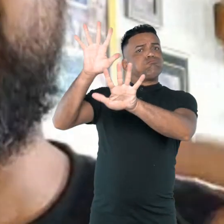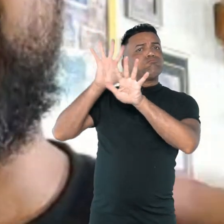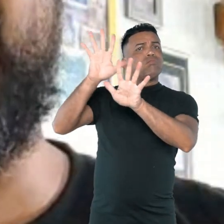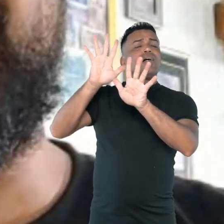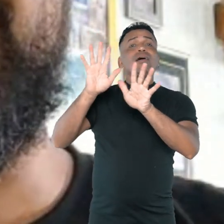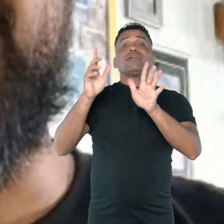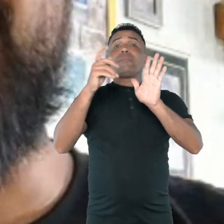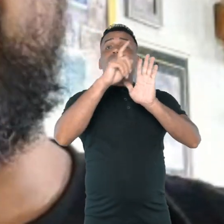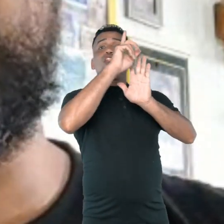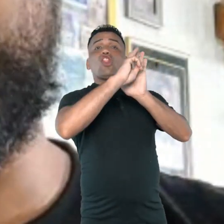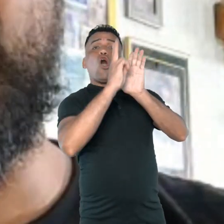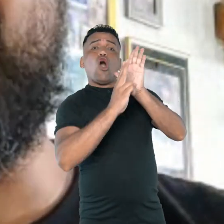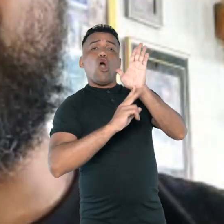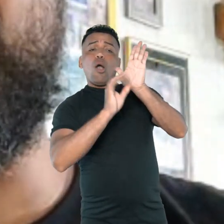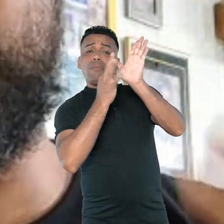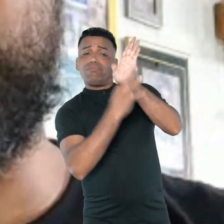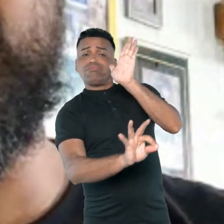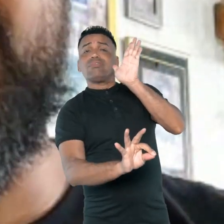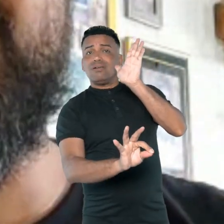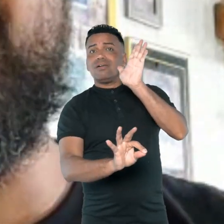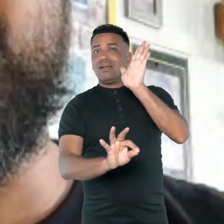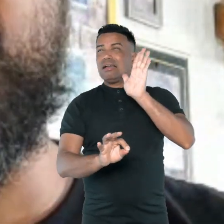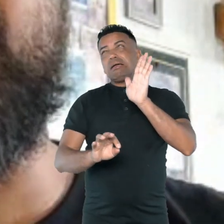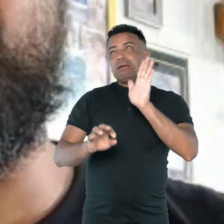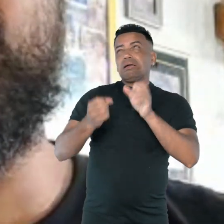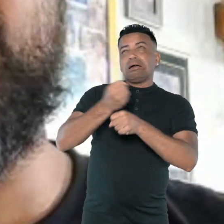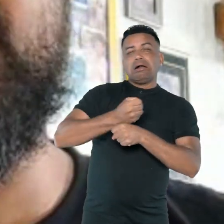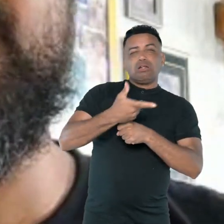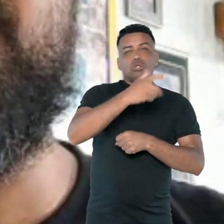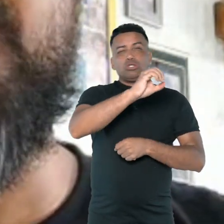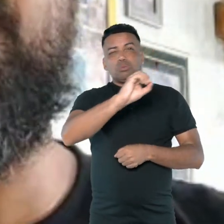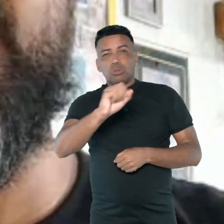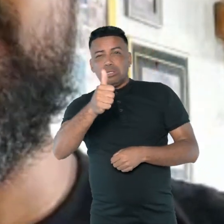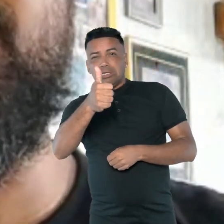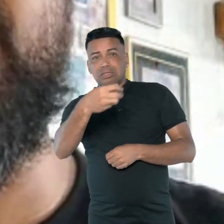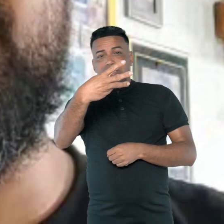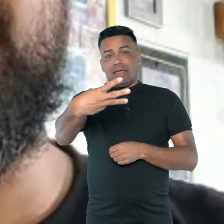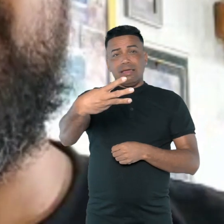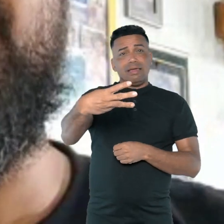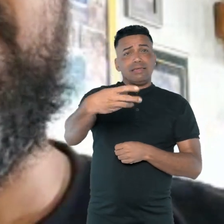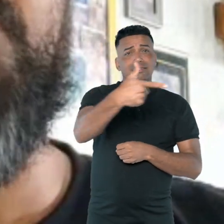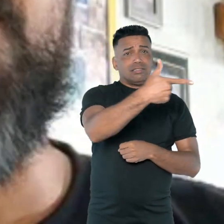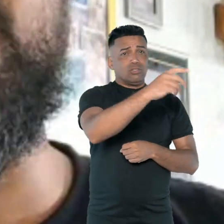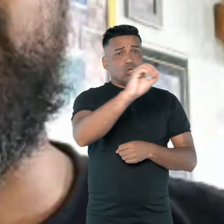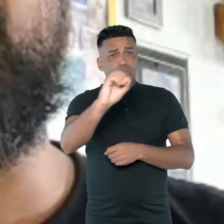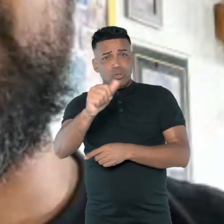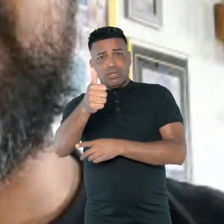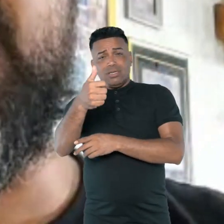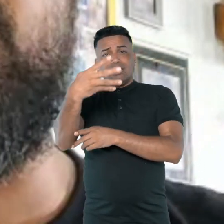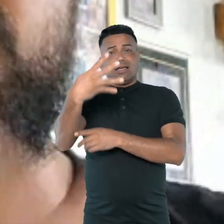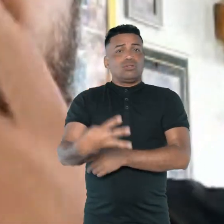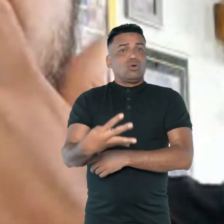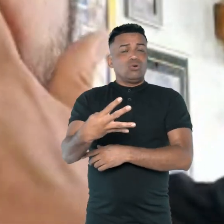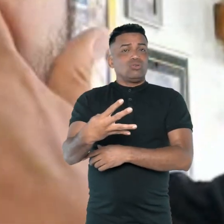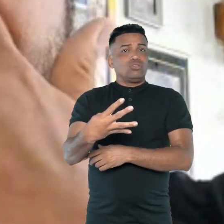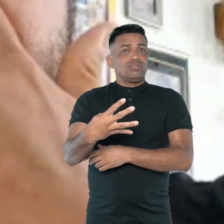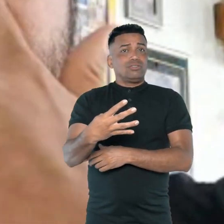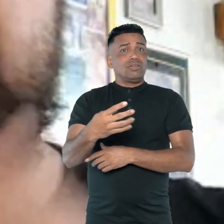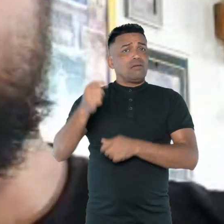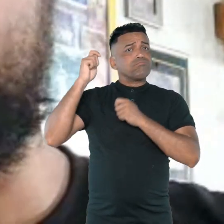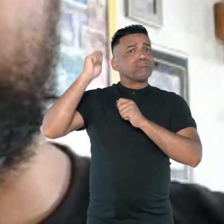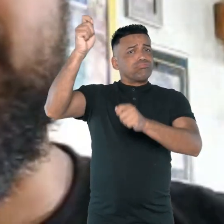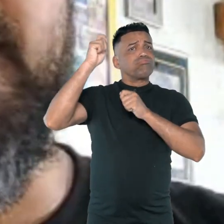E quem diria que lá em 2014, 2013, 2014, desse manifesto, né, pelo direito à literatura,